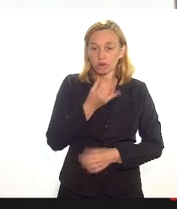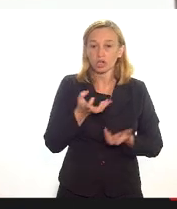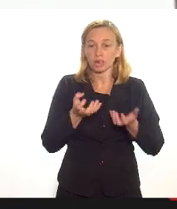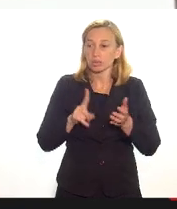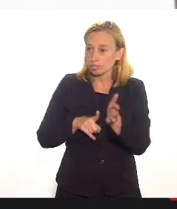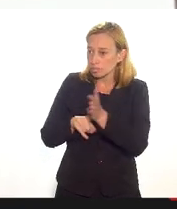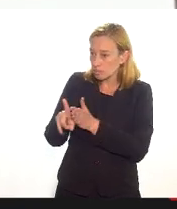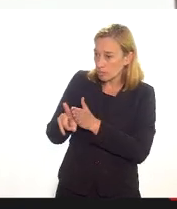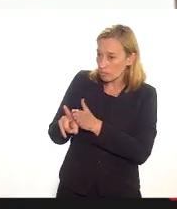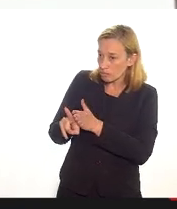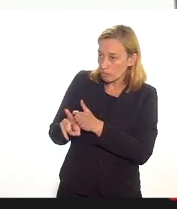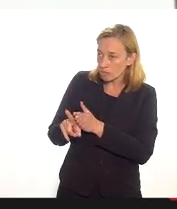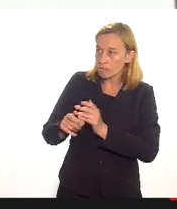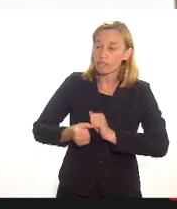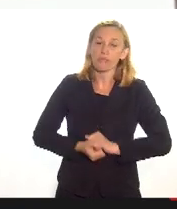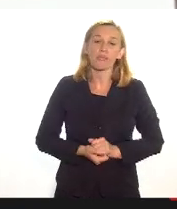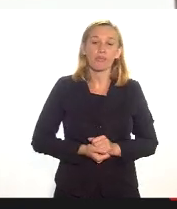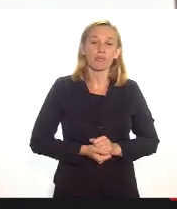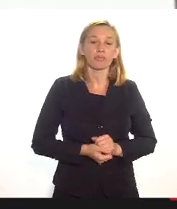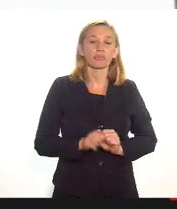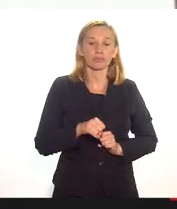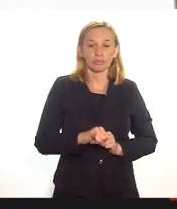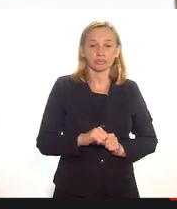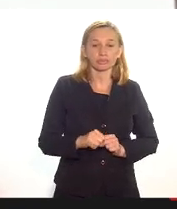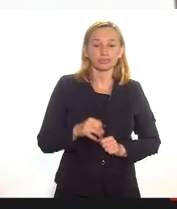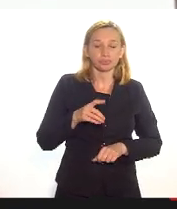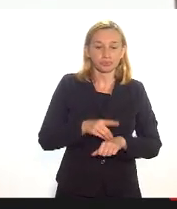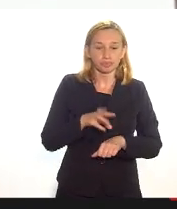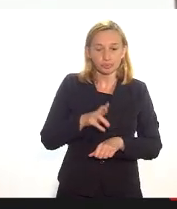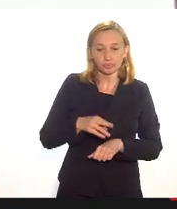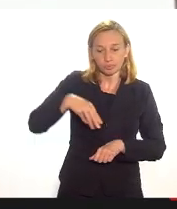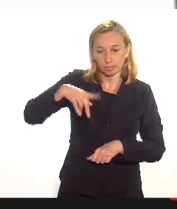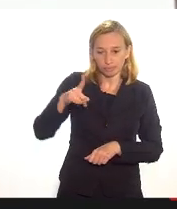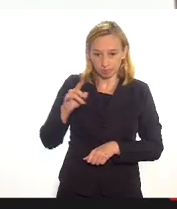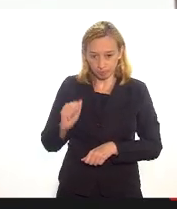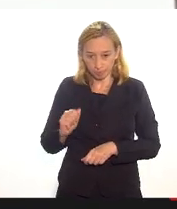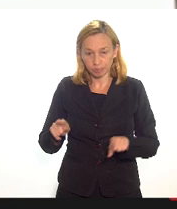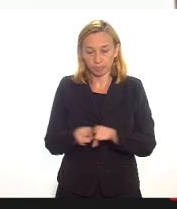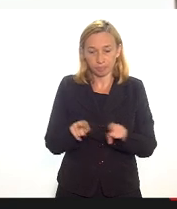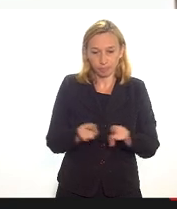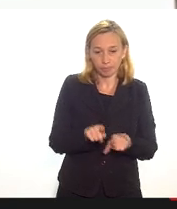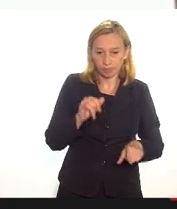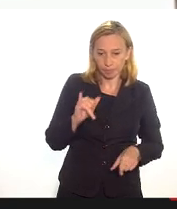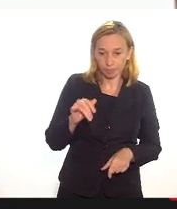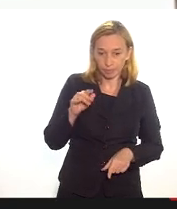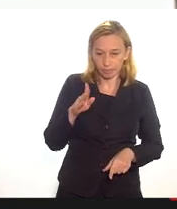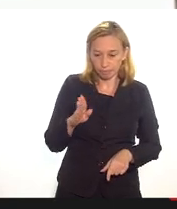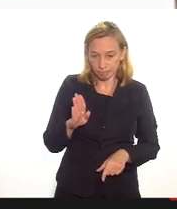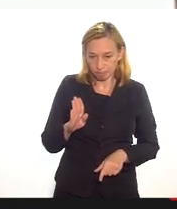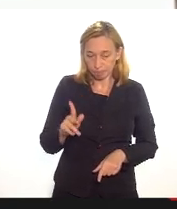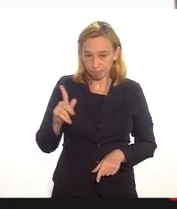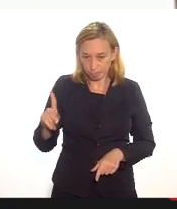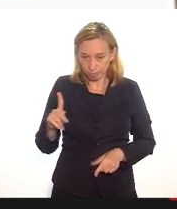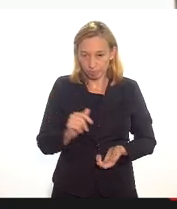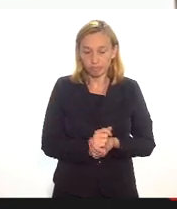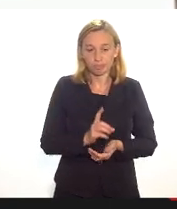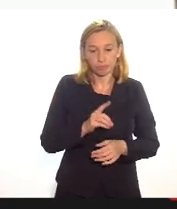perguntar se a doutora Magda e o IBP, o doutor Flávio,